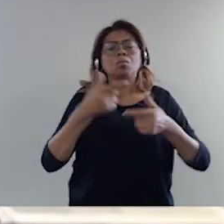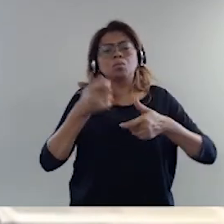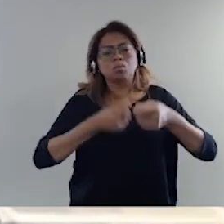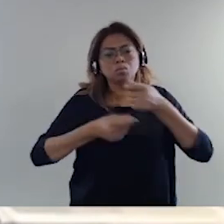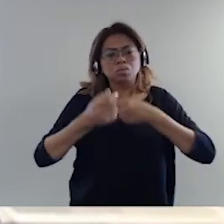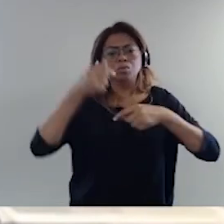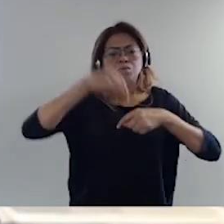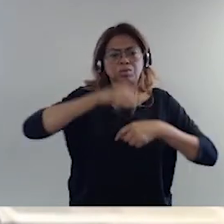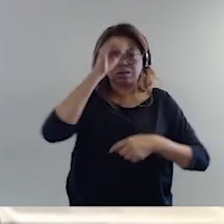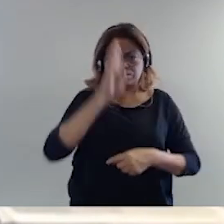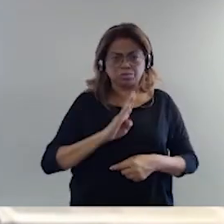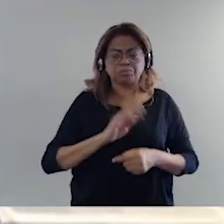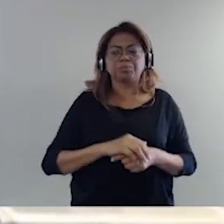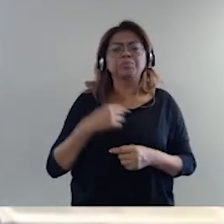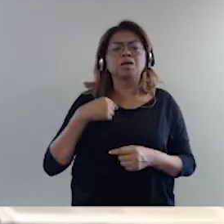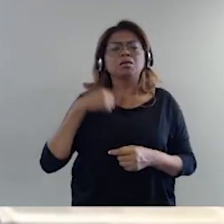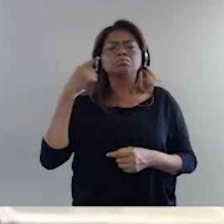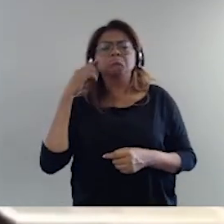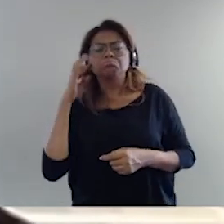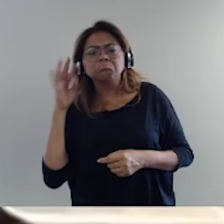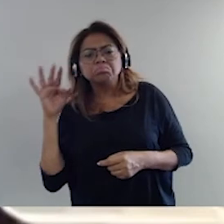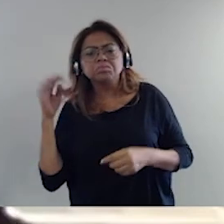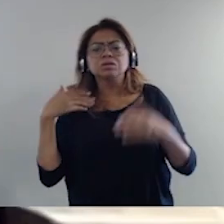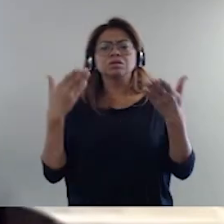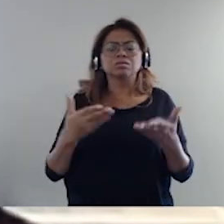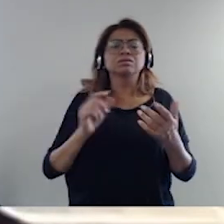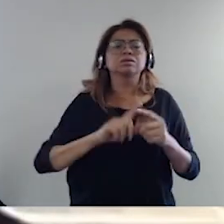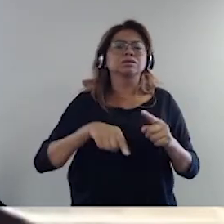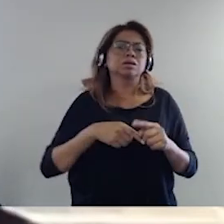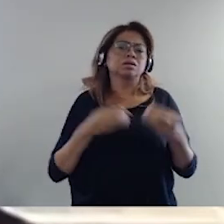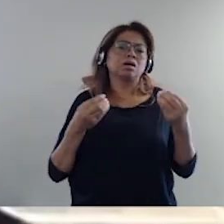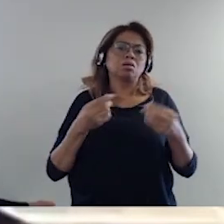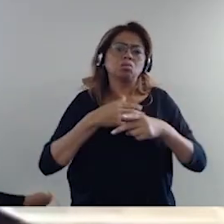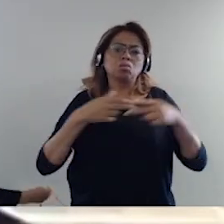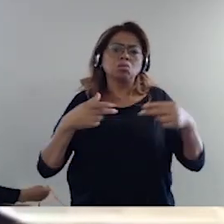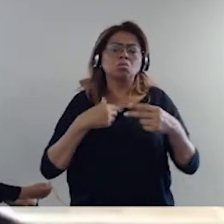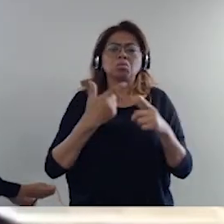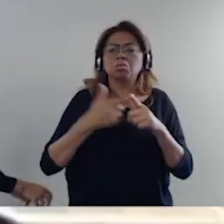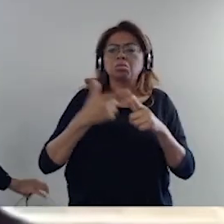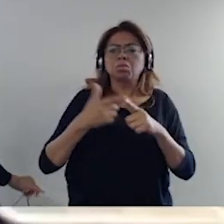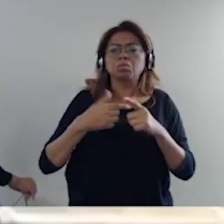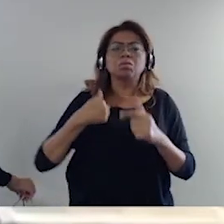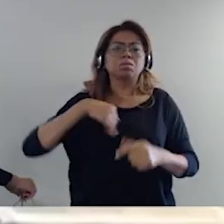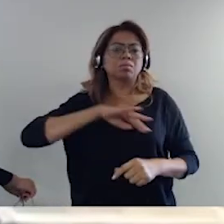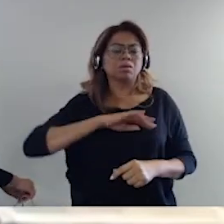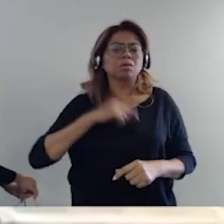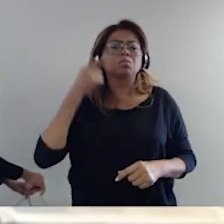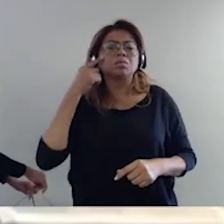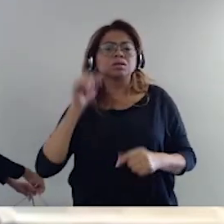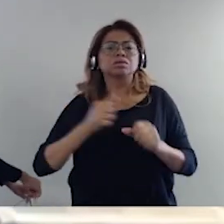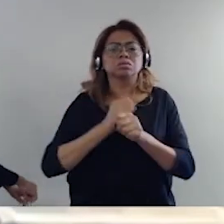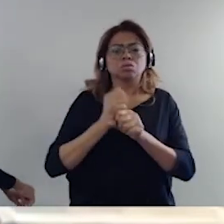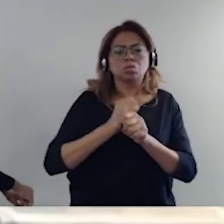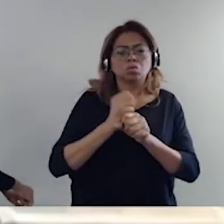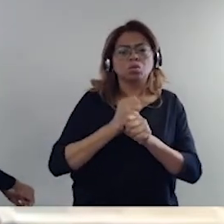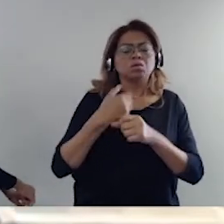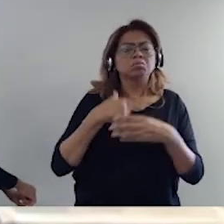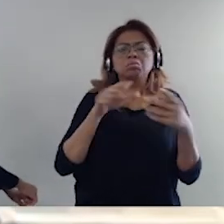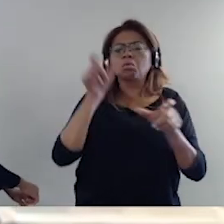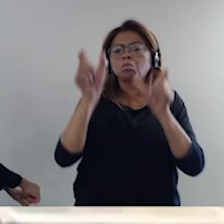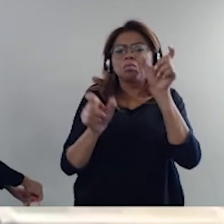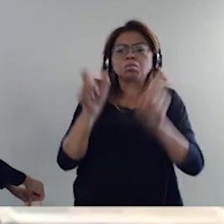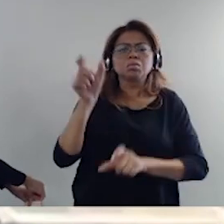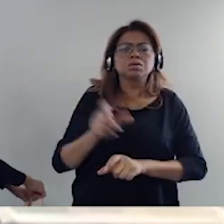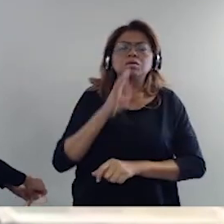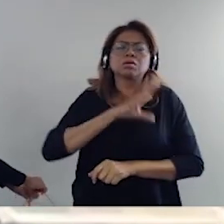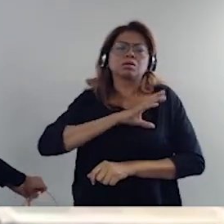já imaginava que esse era um lote suficiente de problemas para eu atravessar o ano como uma pessoa que